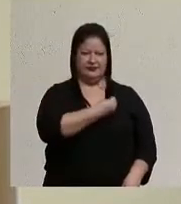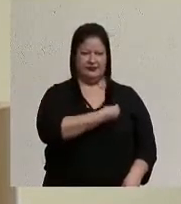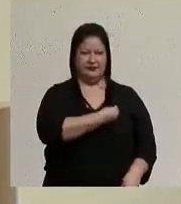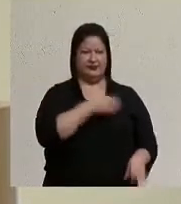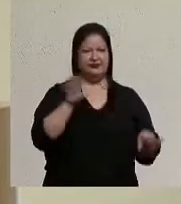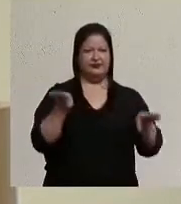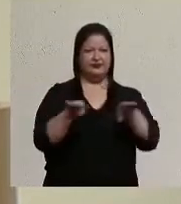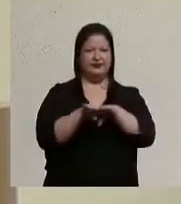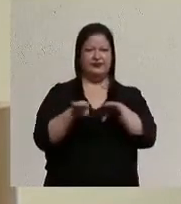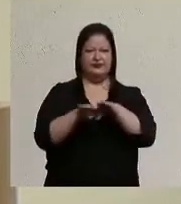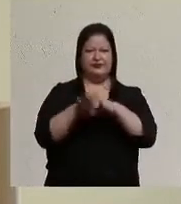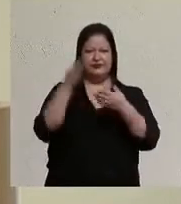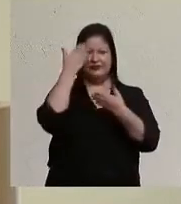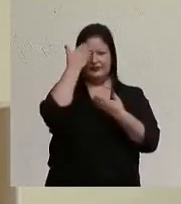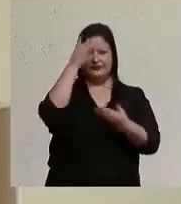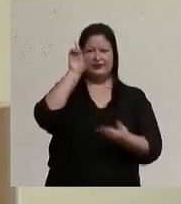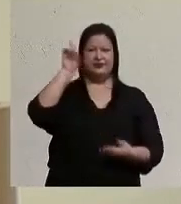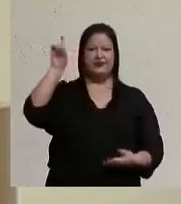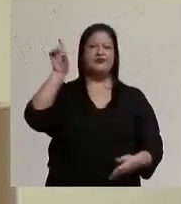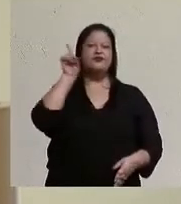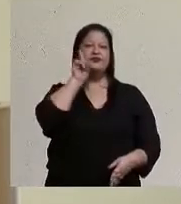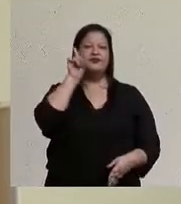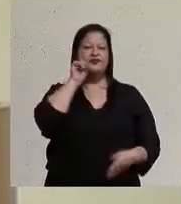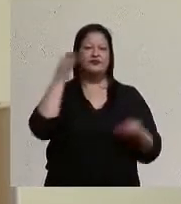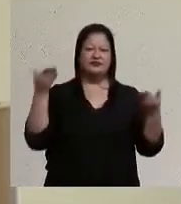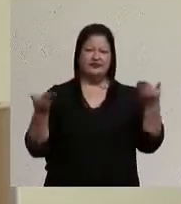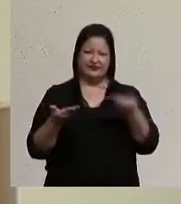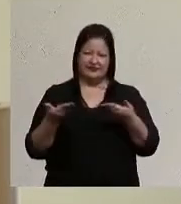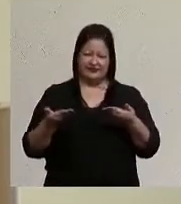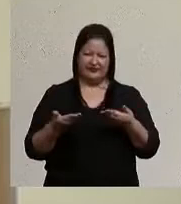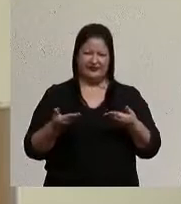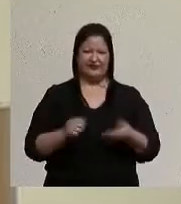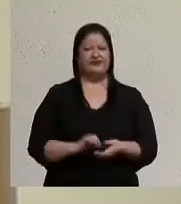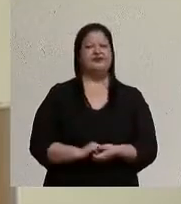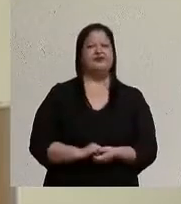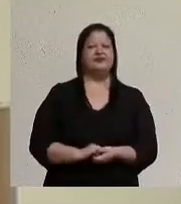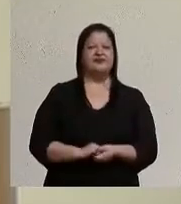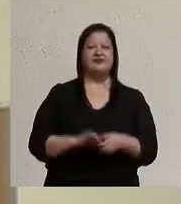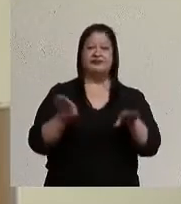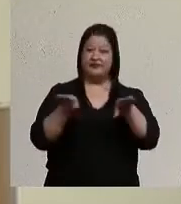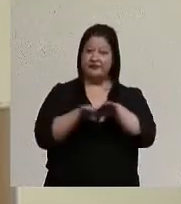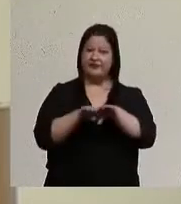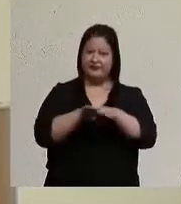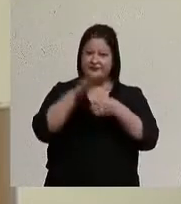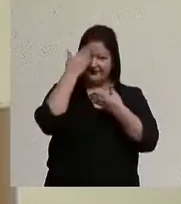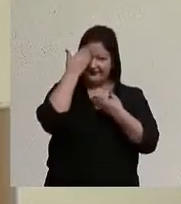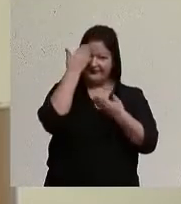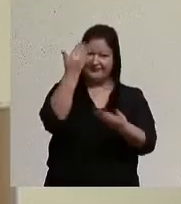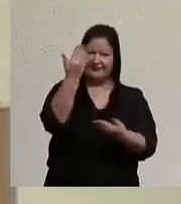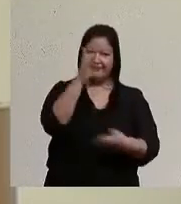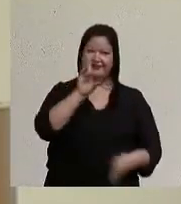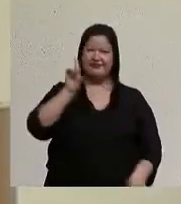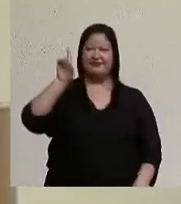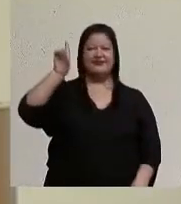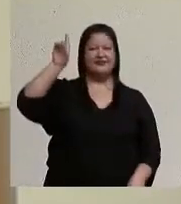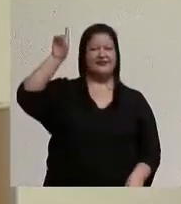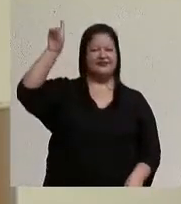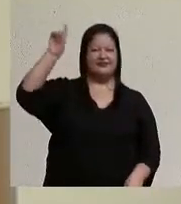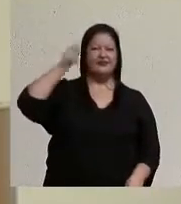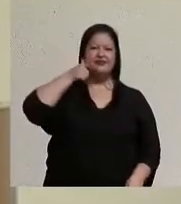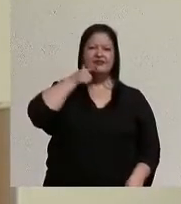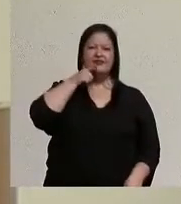Deus pelo dia de hoje agradecer a Deus por a gente conseguir